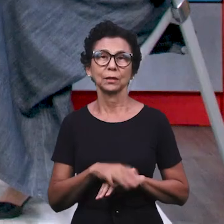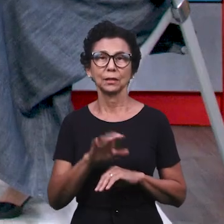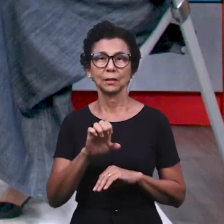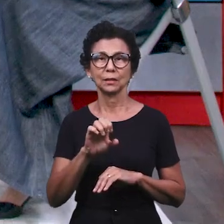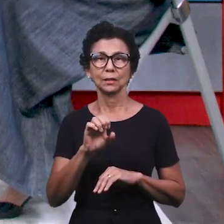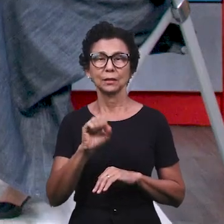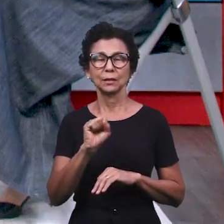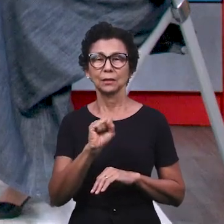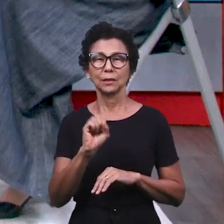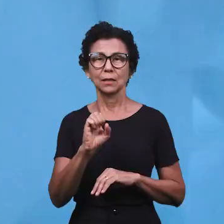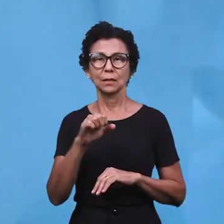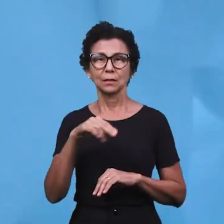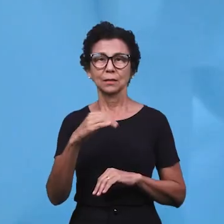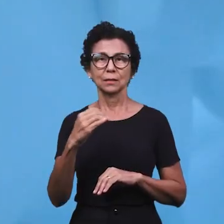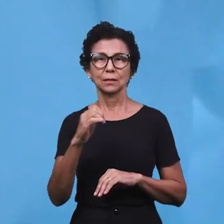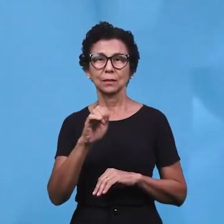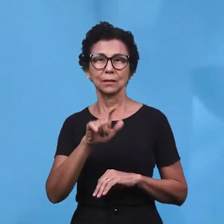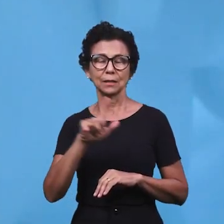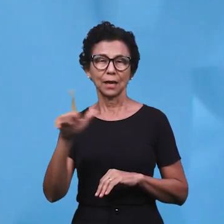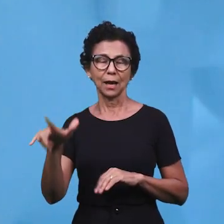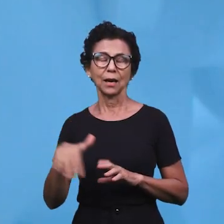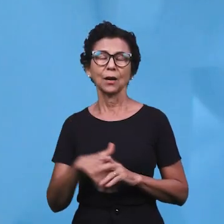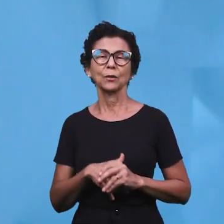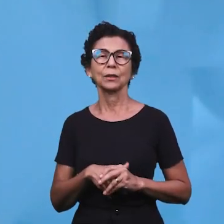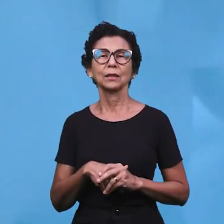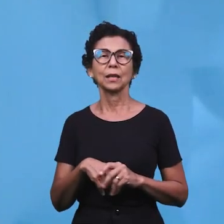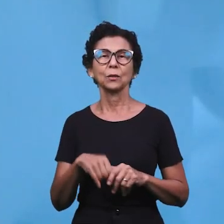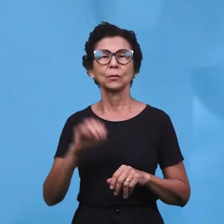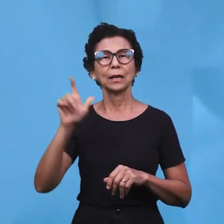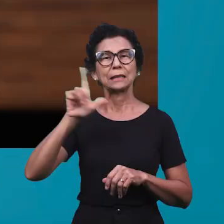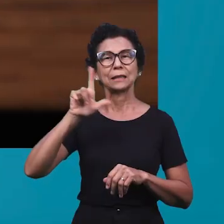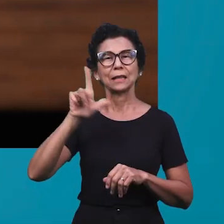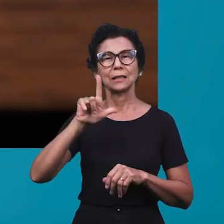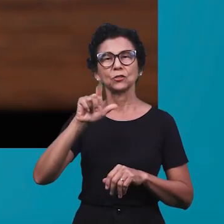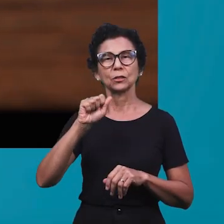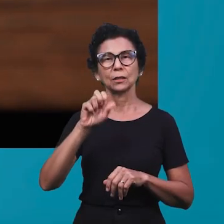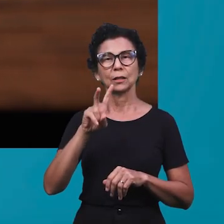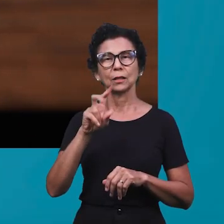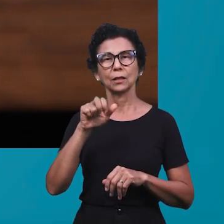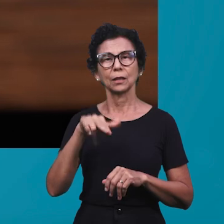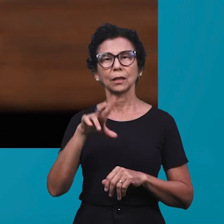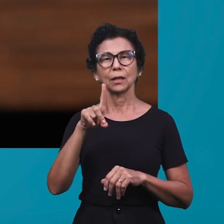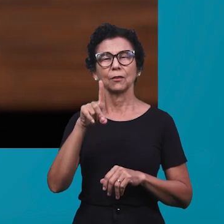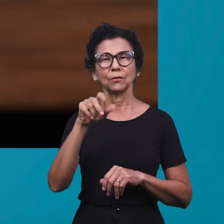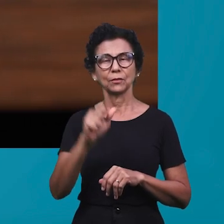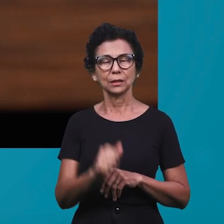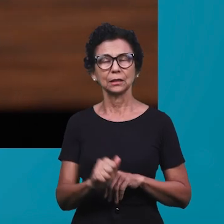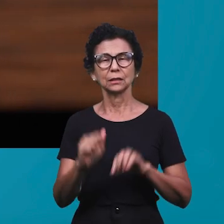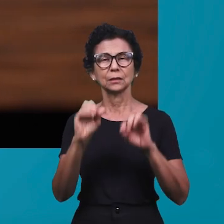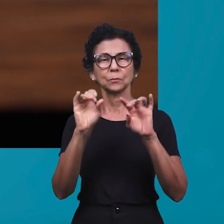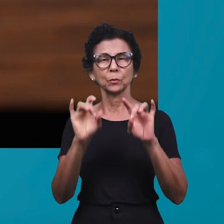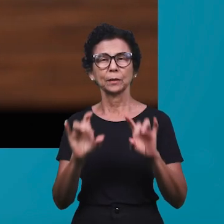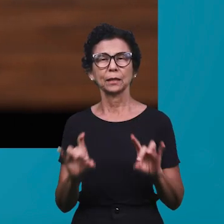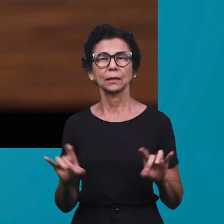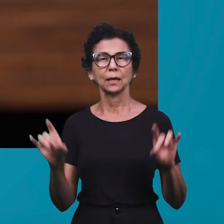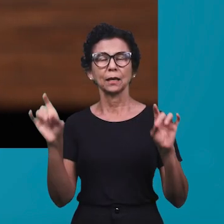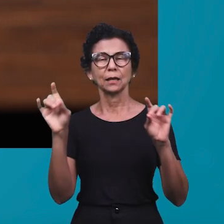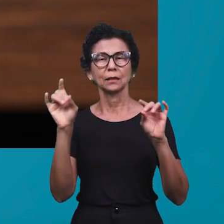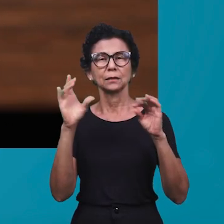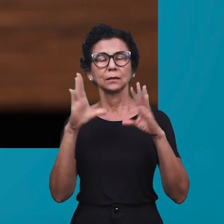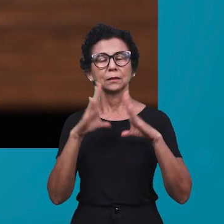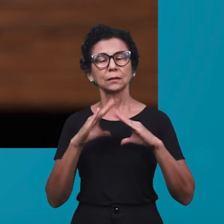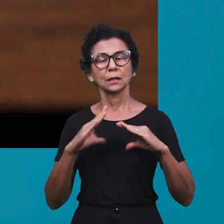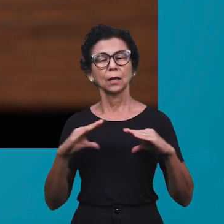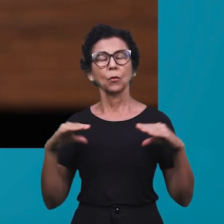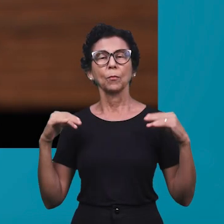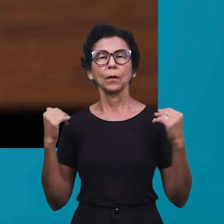hoje em dia, né? Tem um óleo especial que é o de lavanda, Sim, né? Que tende a ter propriedades mais relaxantes, calmantes,